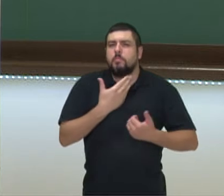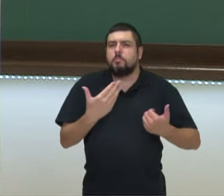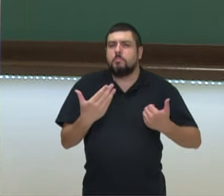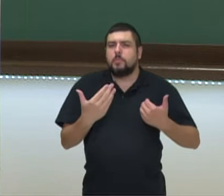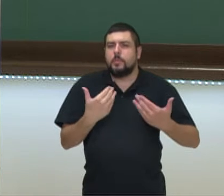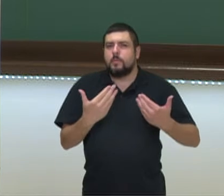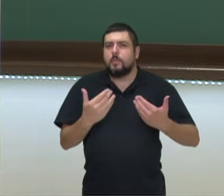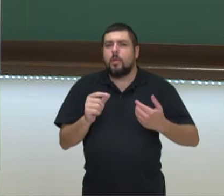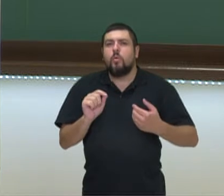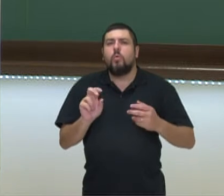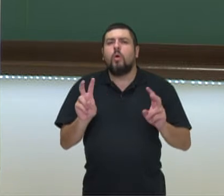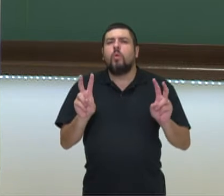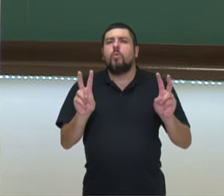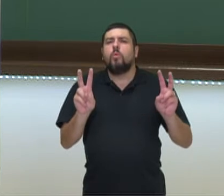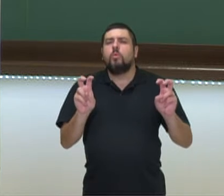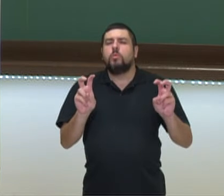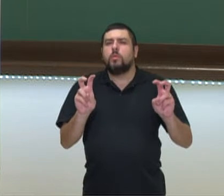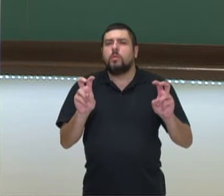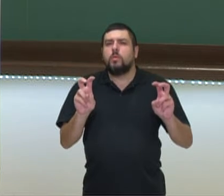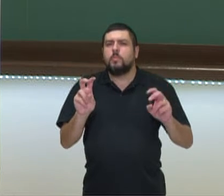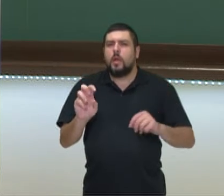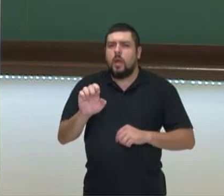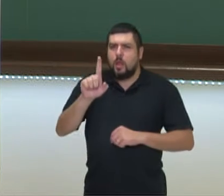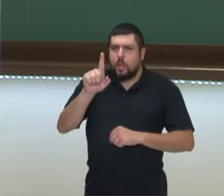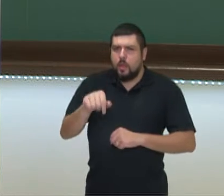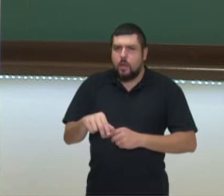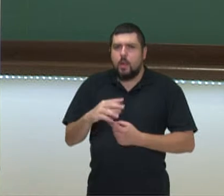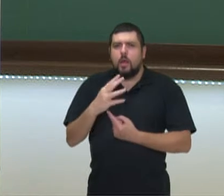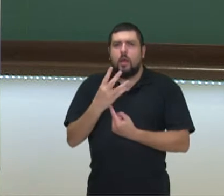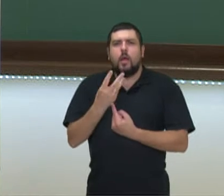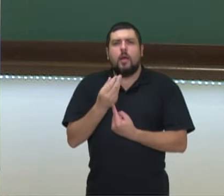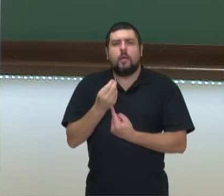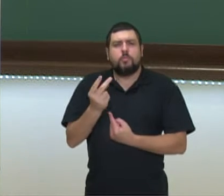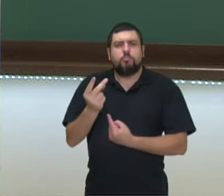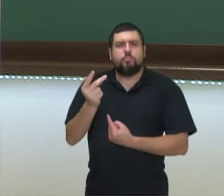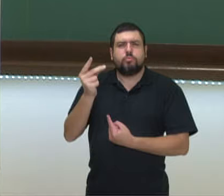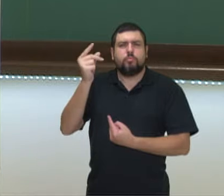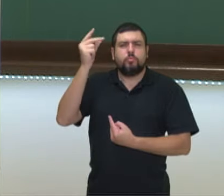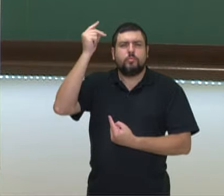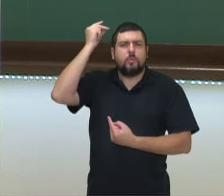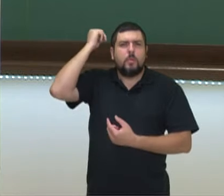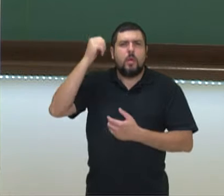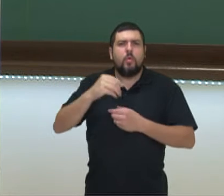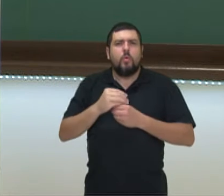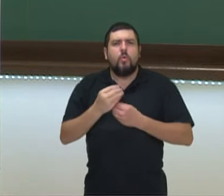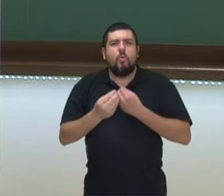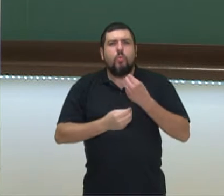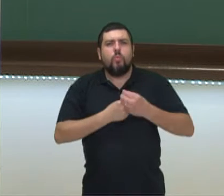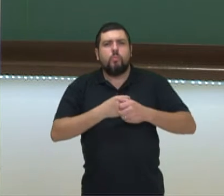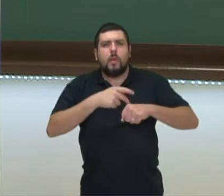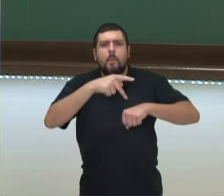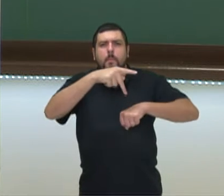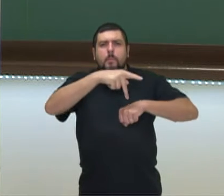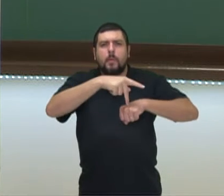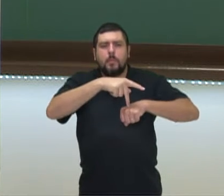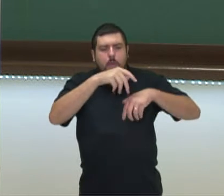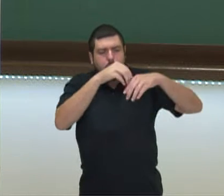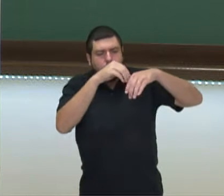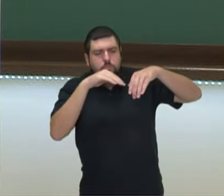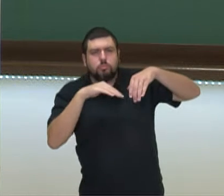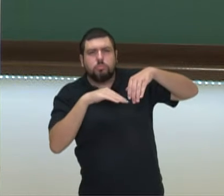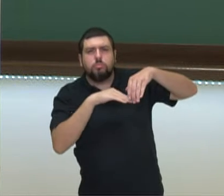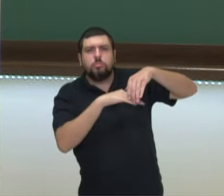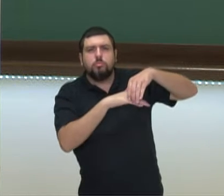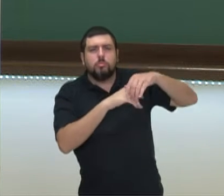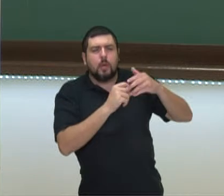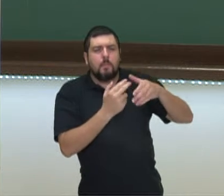arte rupestre, né? Ainda aí falando sobre pré-história, arte rupestre. Vamos dar uma olhadinha nessa